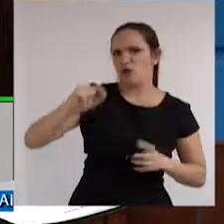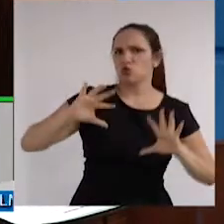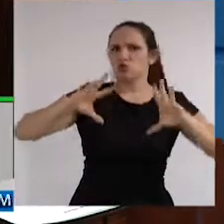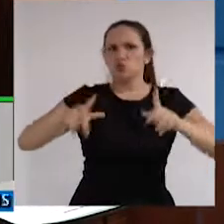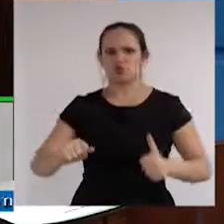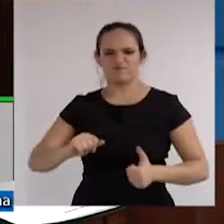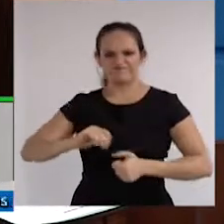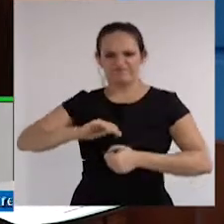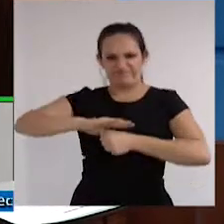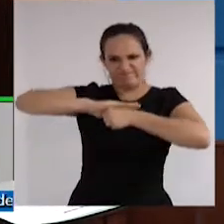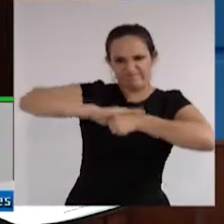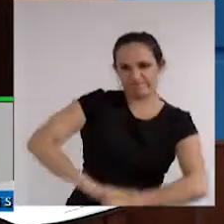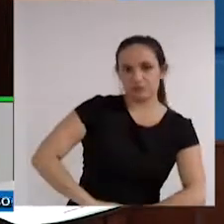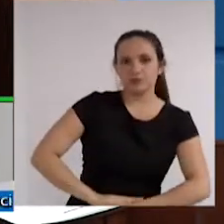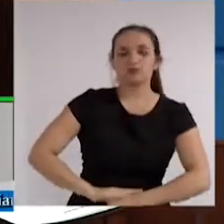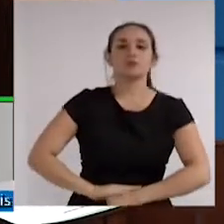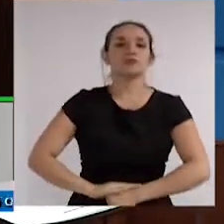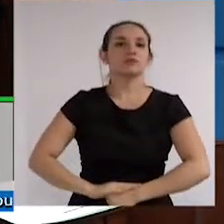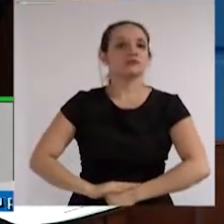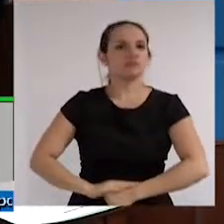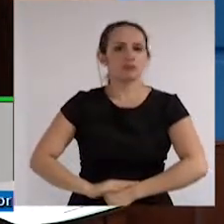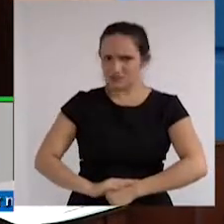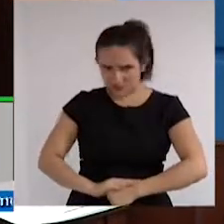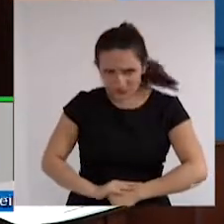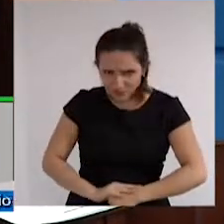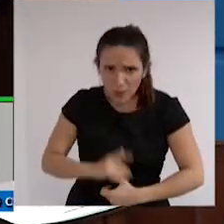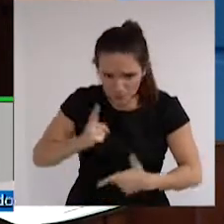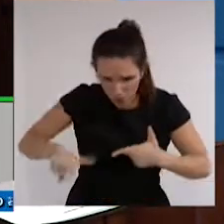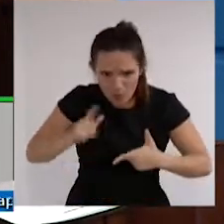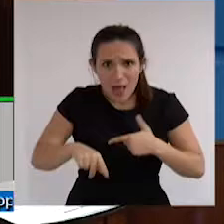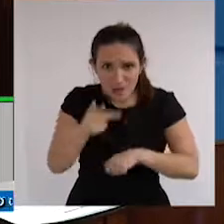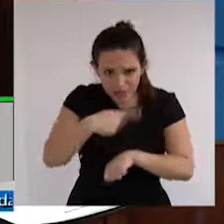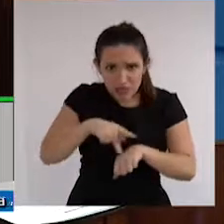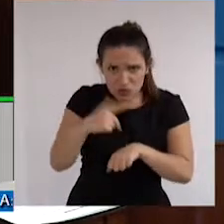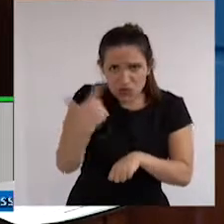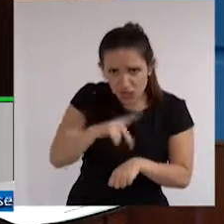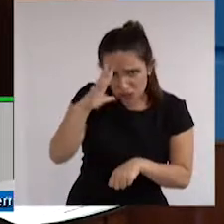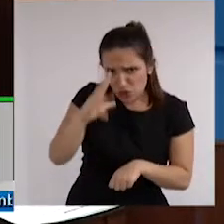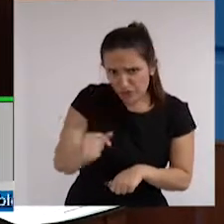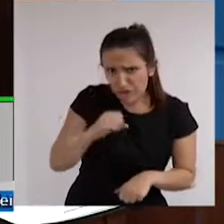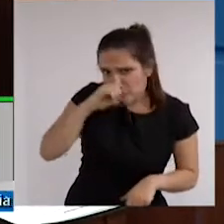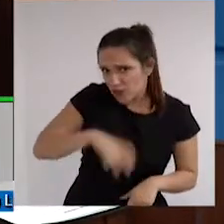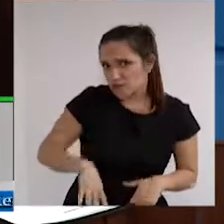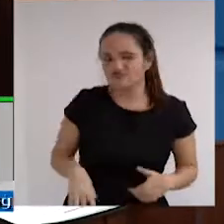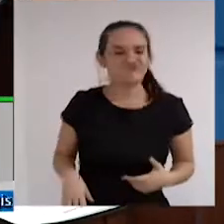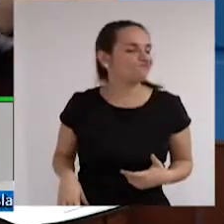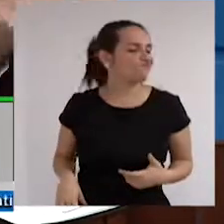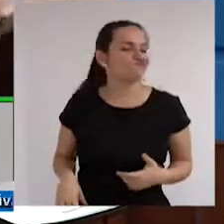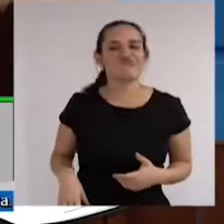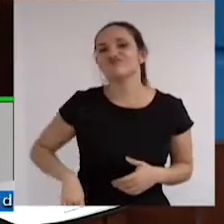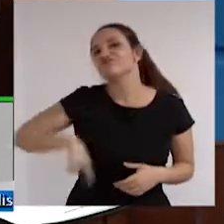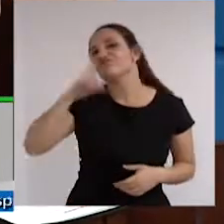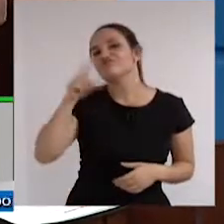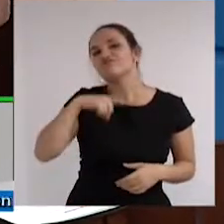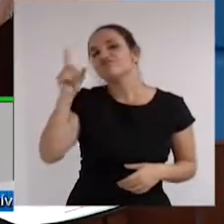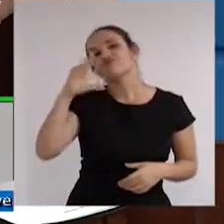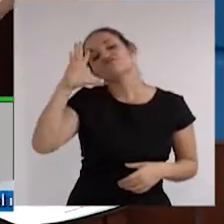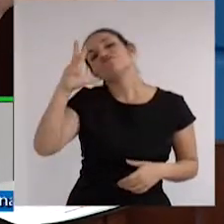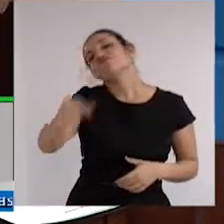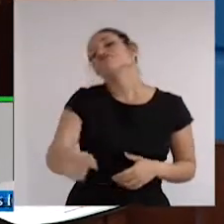da repressão, como se os problemas do país, né, fossem